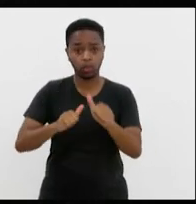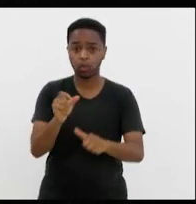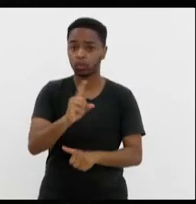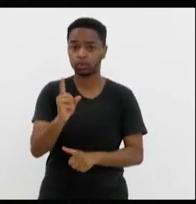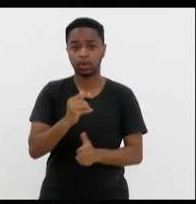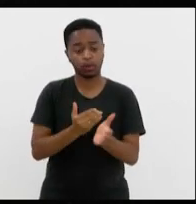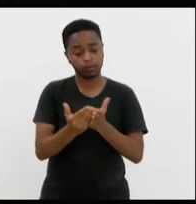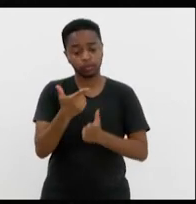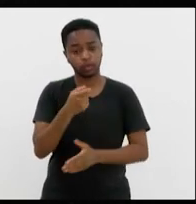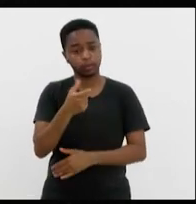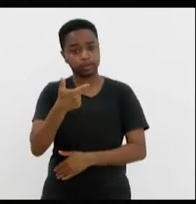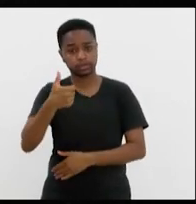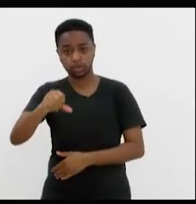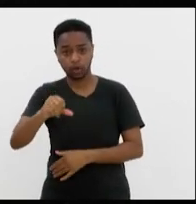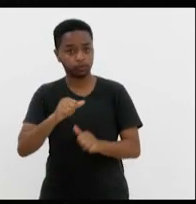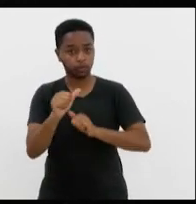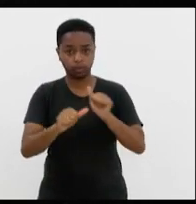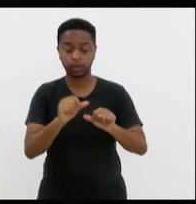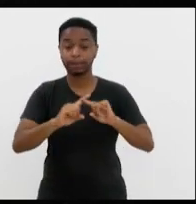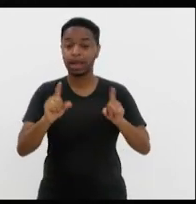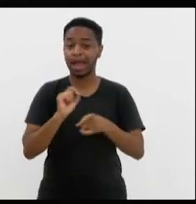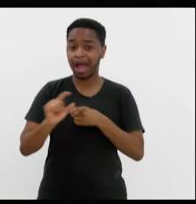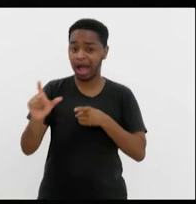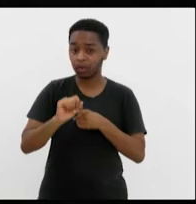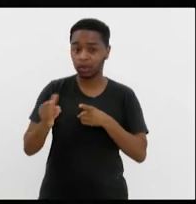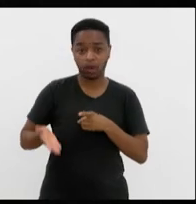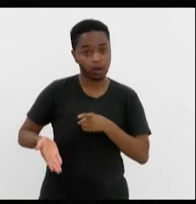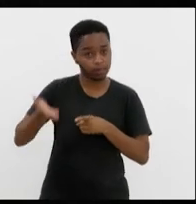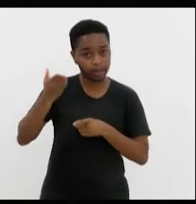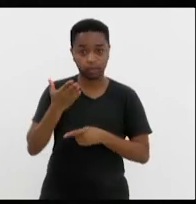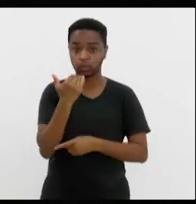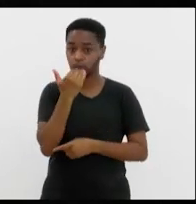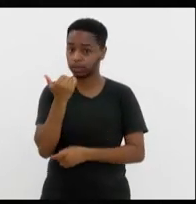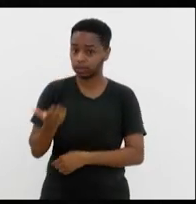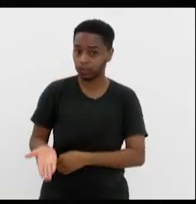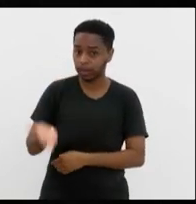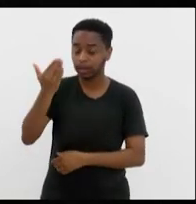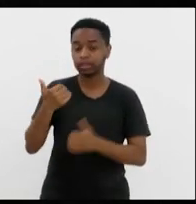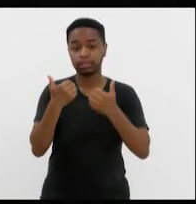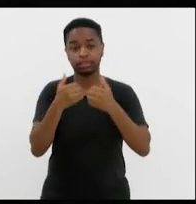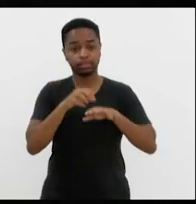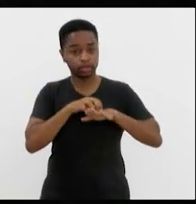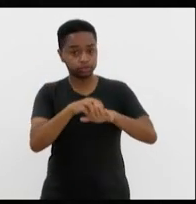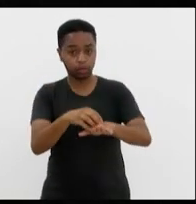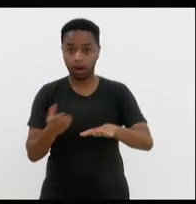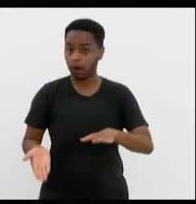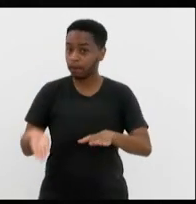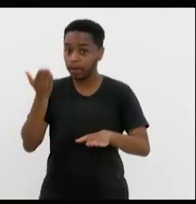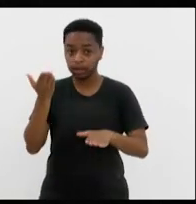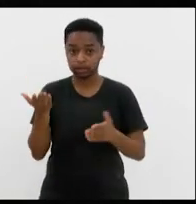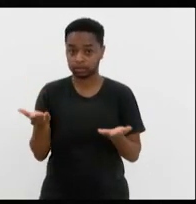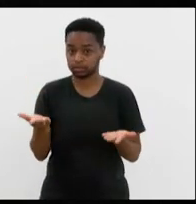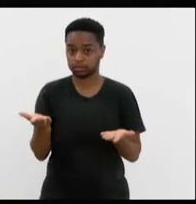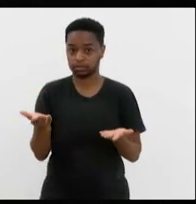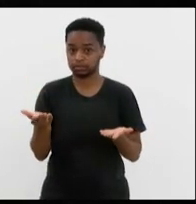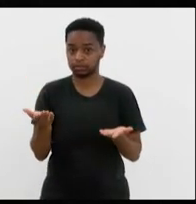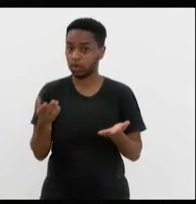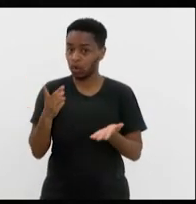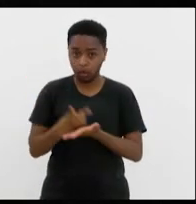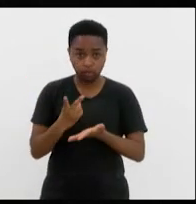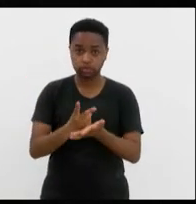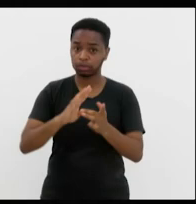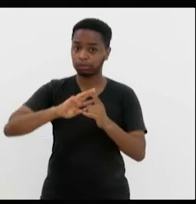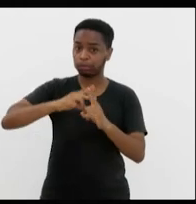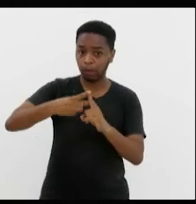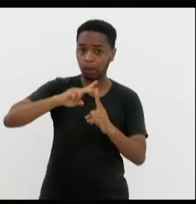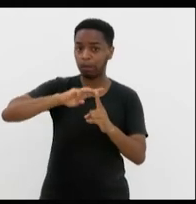2019, enquanto os aluguéis, enquanto alimentos e transporte, como estamos vendo hoje, não param de